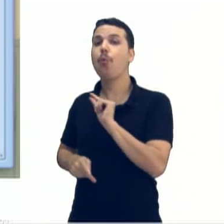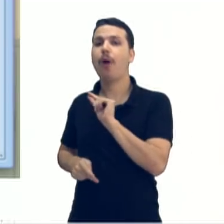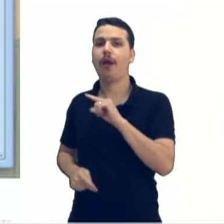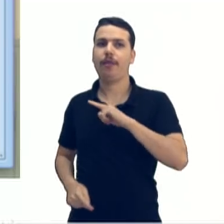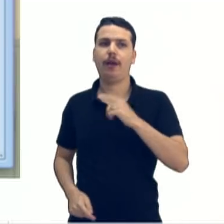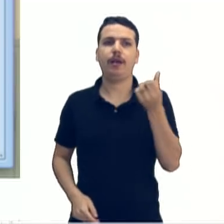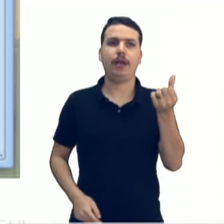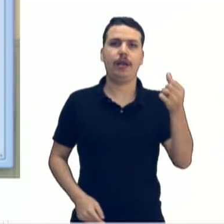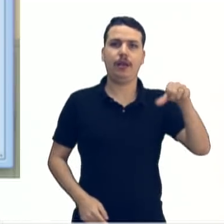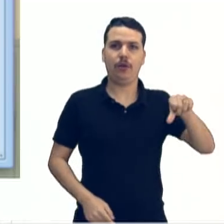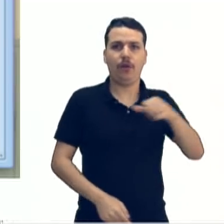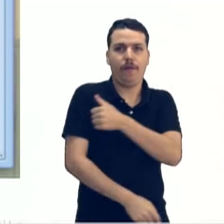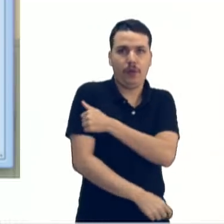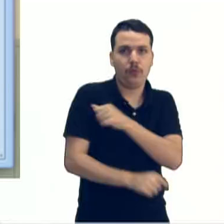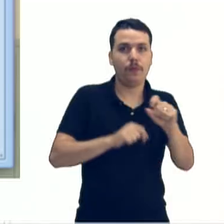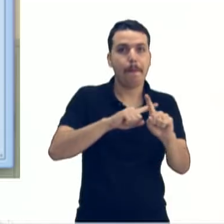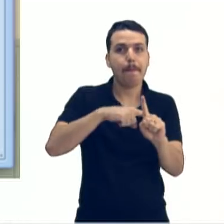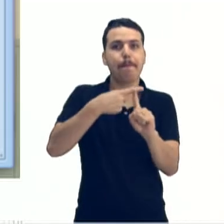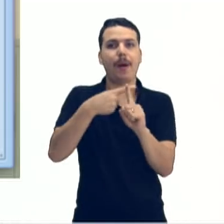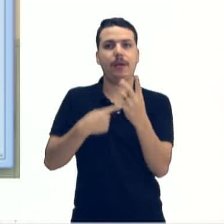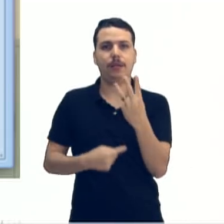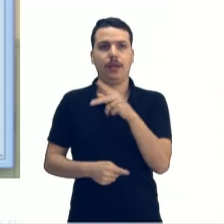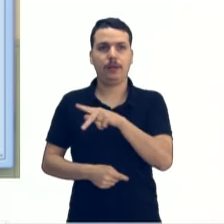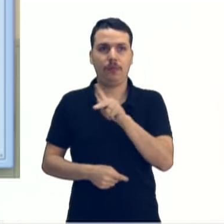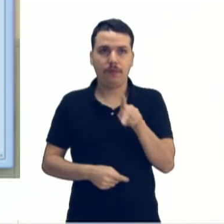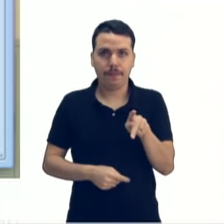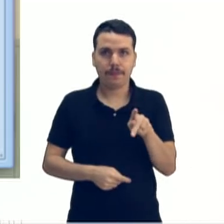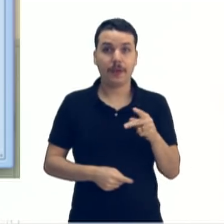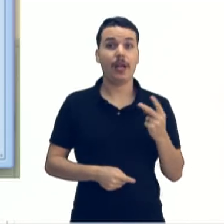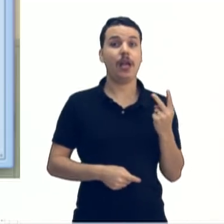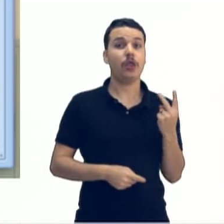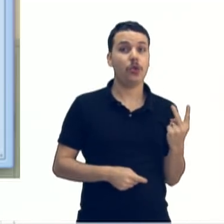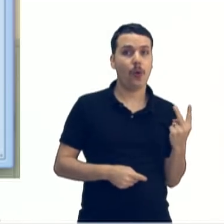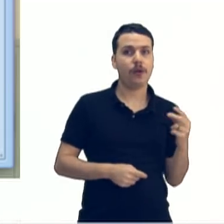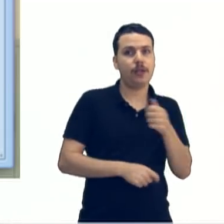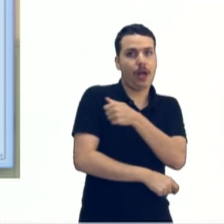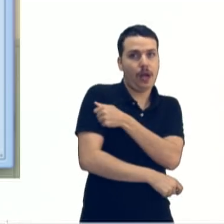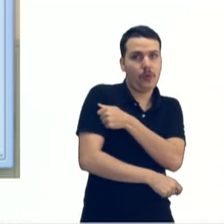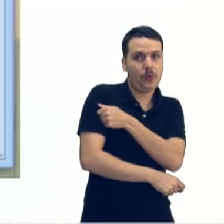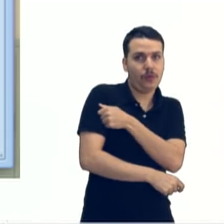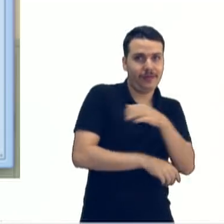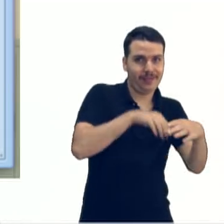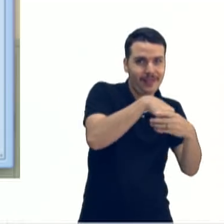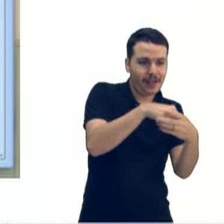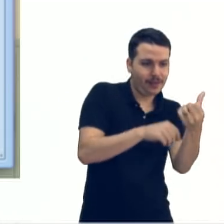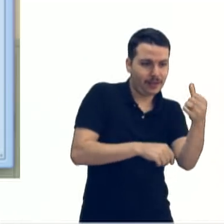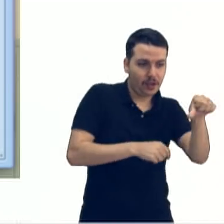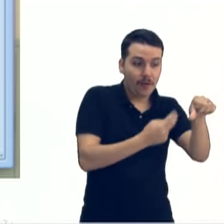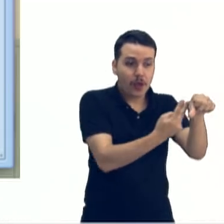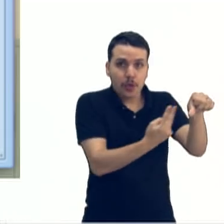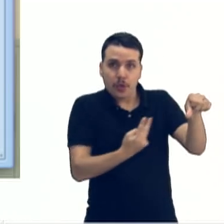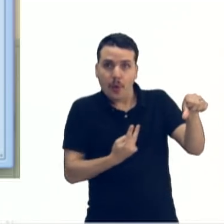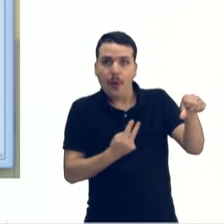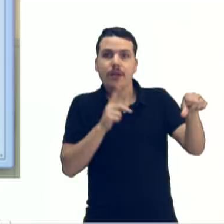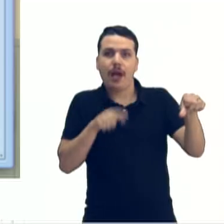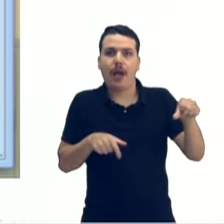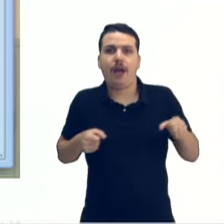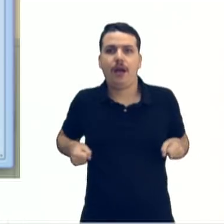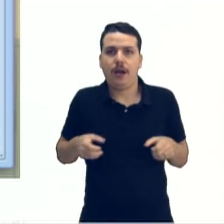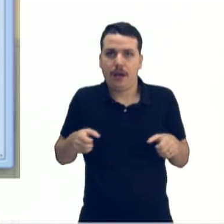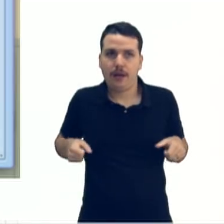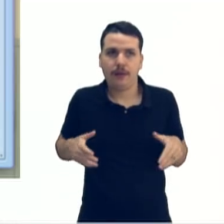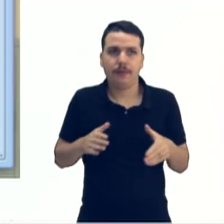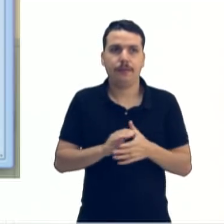69 estudantes. Todas as salas de cinema custam o mesmo valor e os grupos são formados por